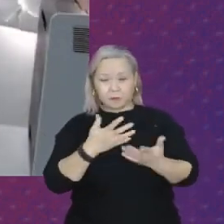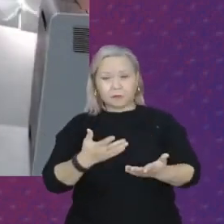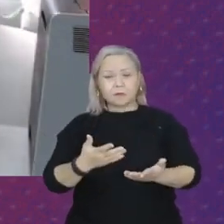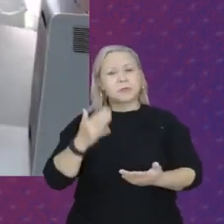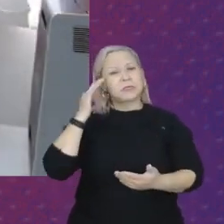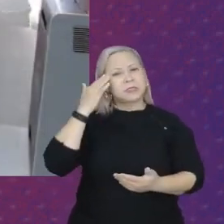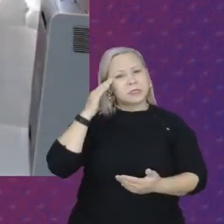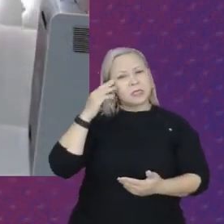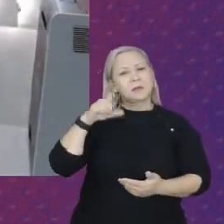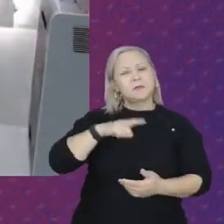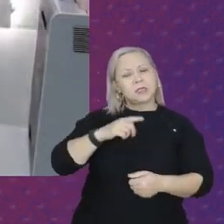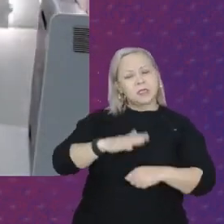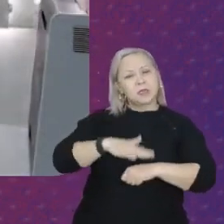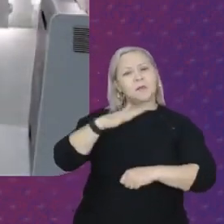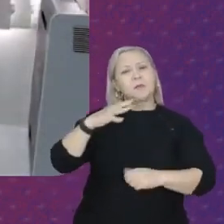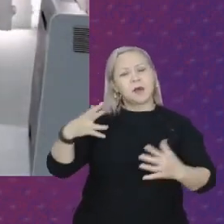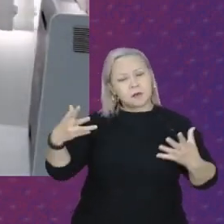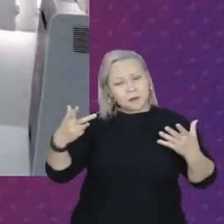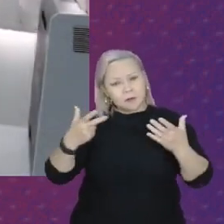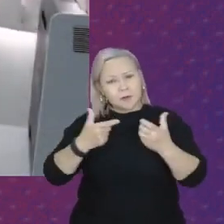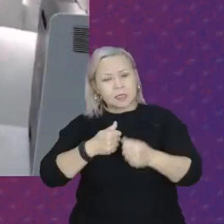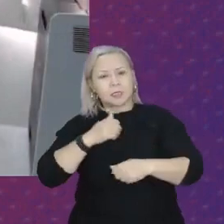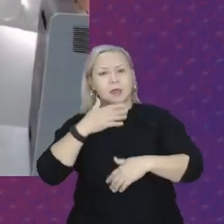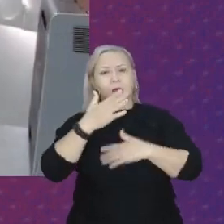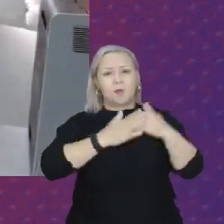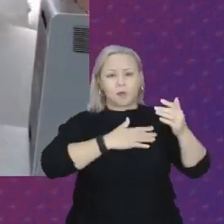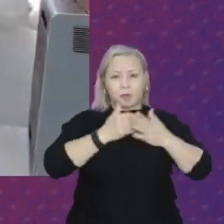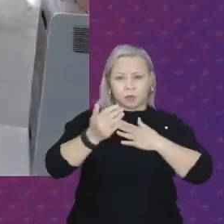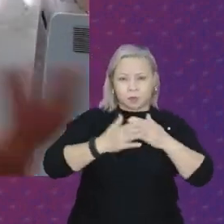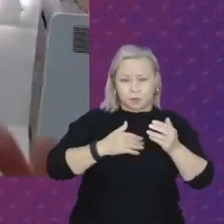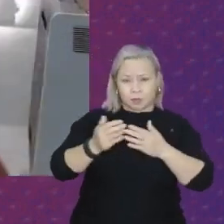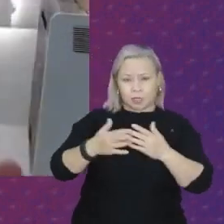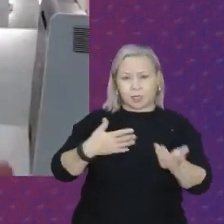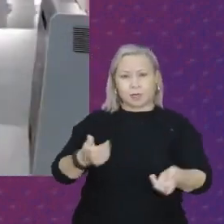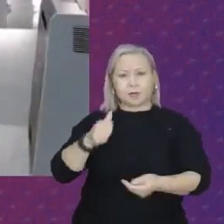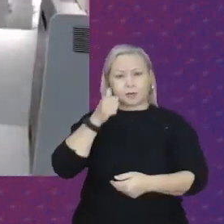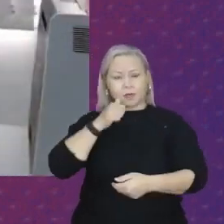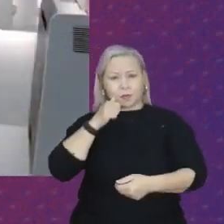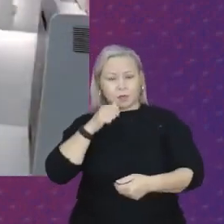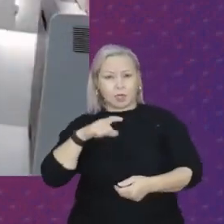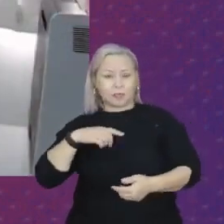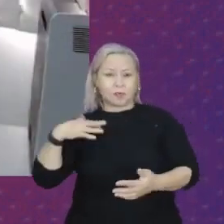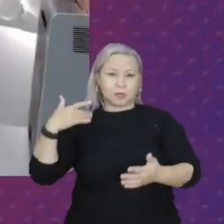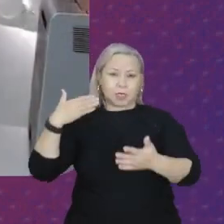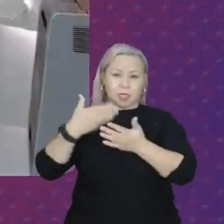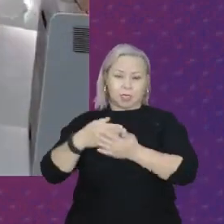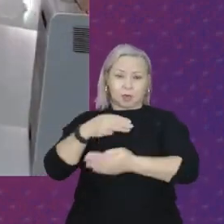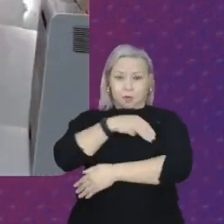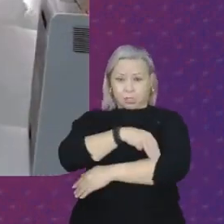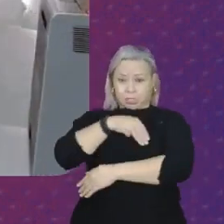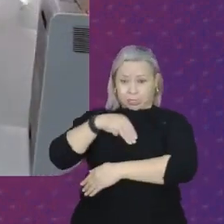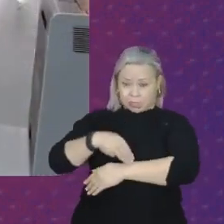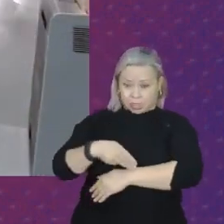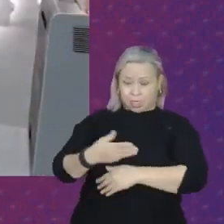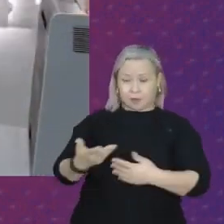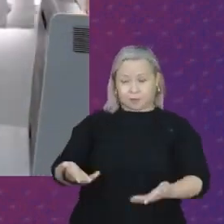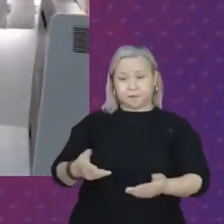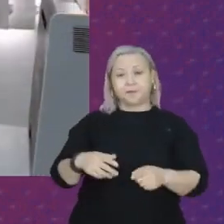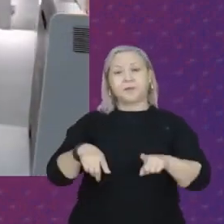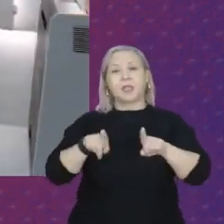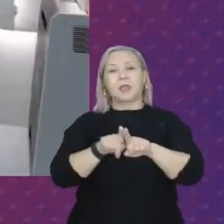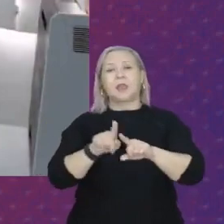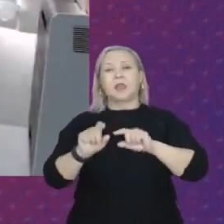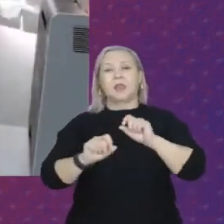qualificação profissional. Nós mulheres, né, 2/3 das mulheres da carreira magistério, por exemplo, hoje no país, tem pelo menos